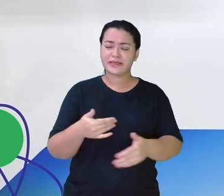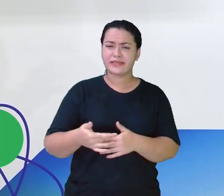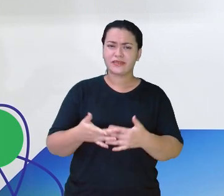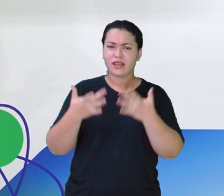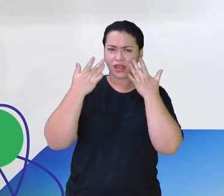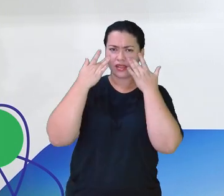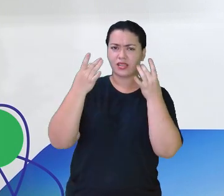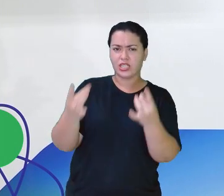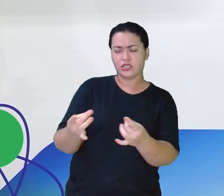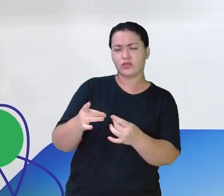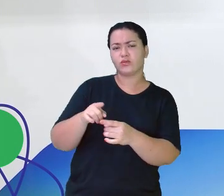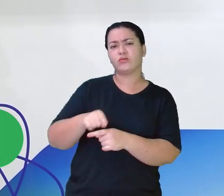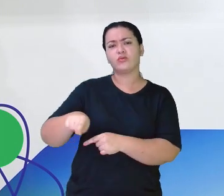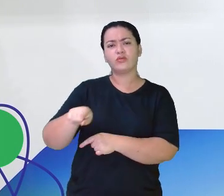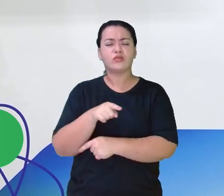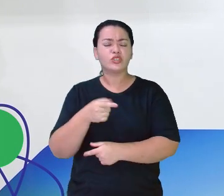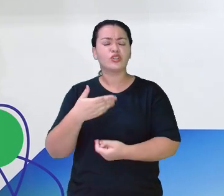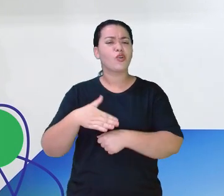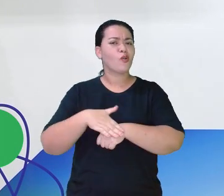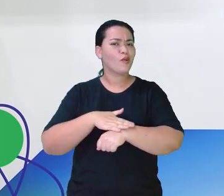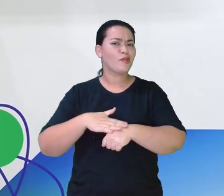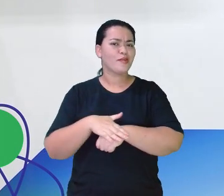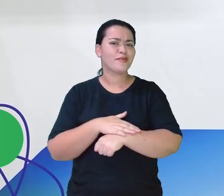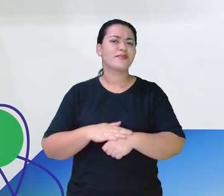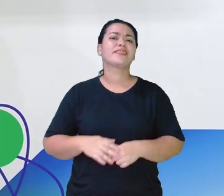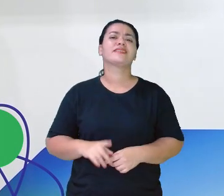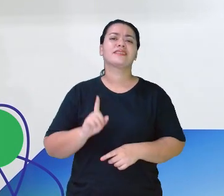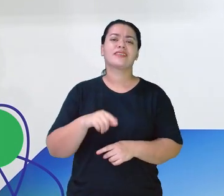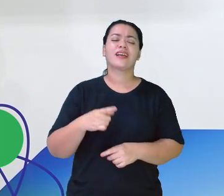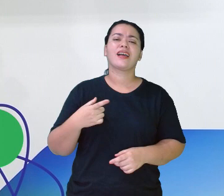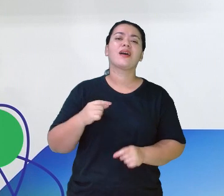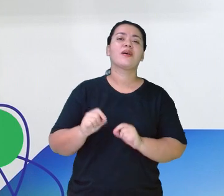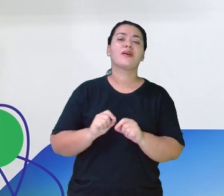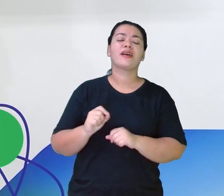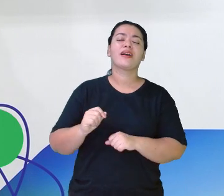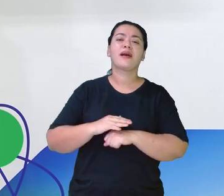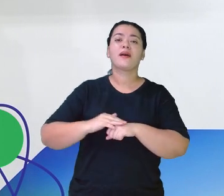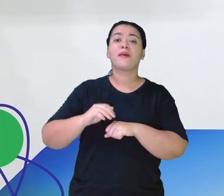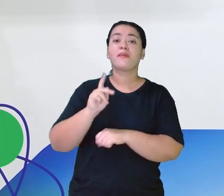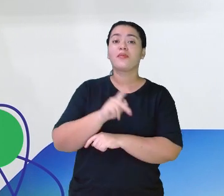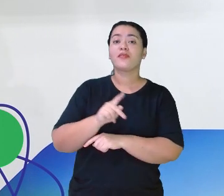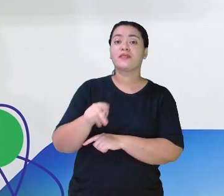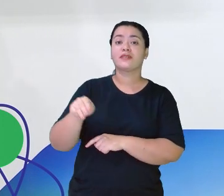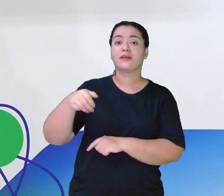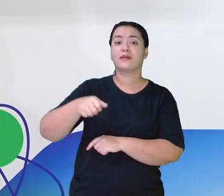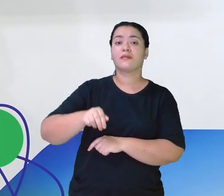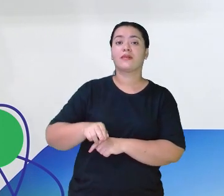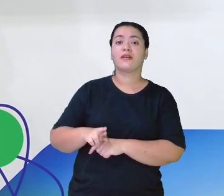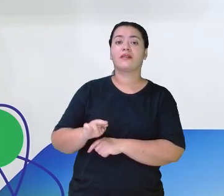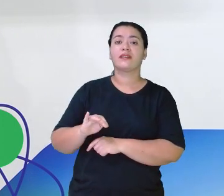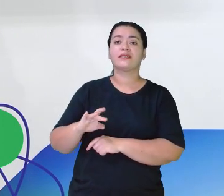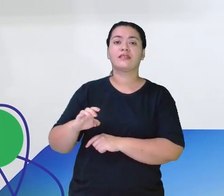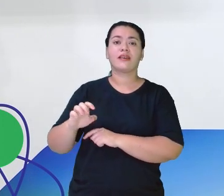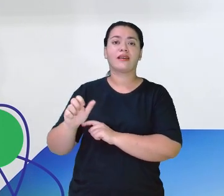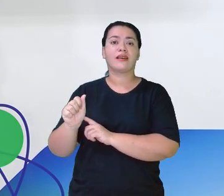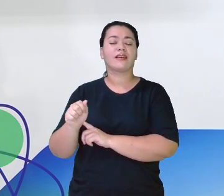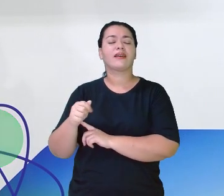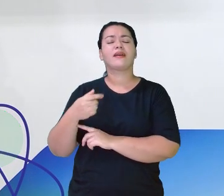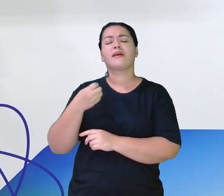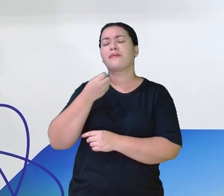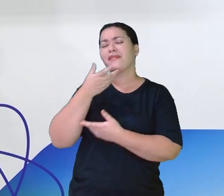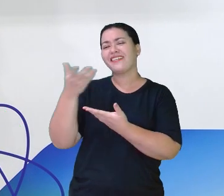prestando atenção no que vocês conversam. Está aí a nossa querida professora Mauricéia. Seja